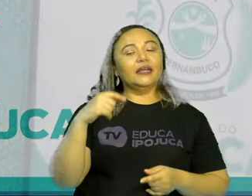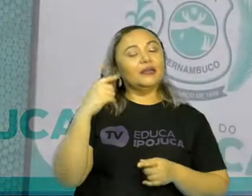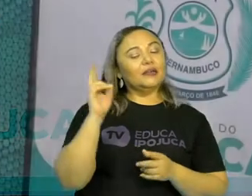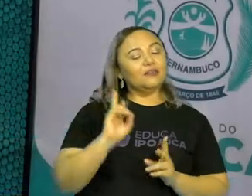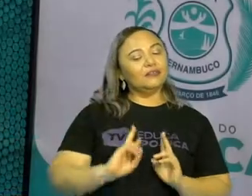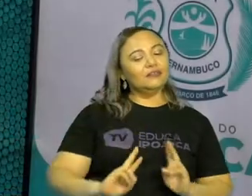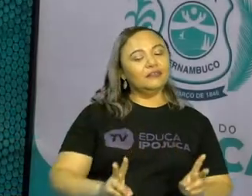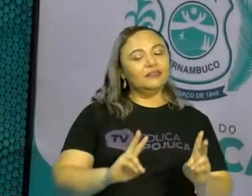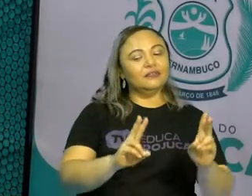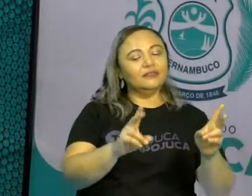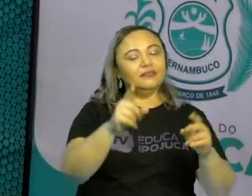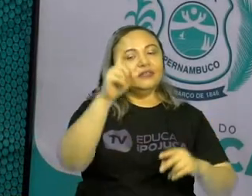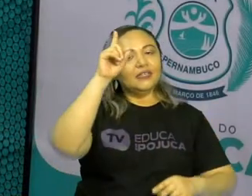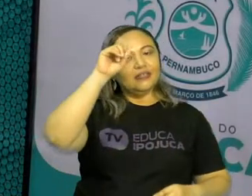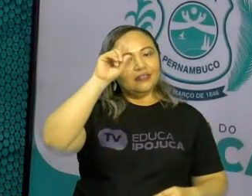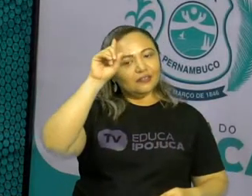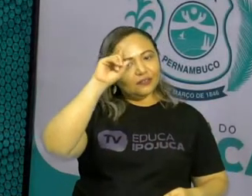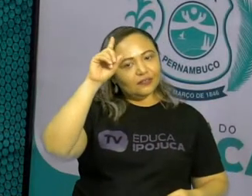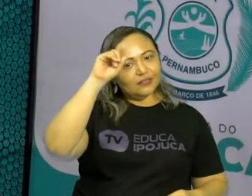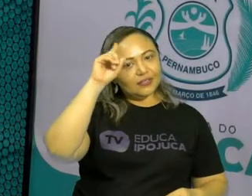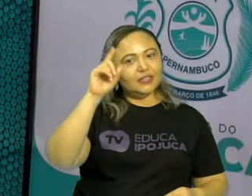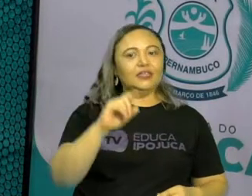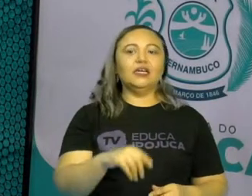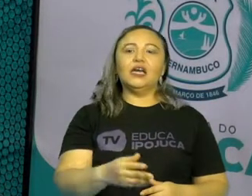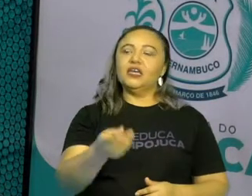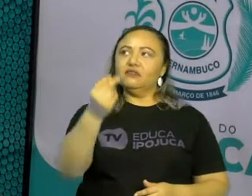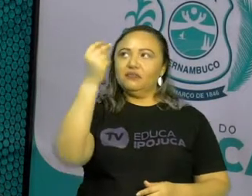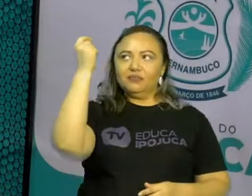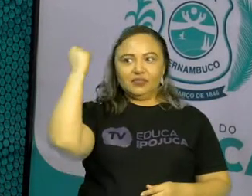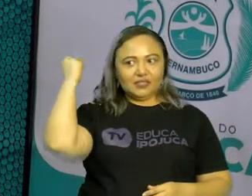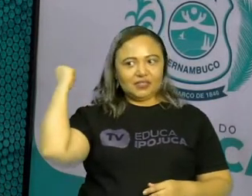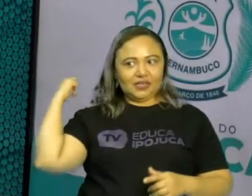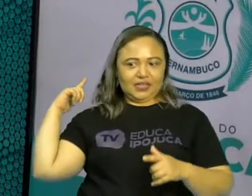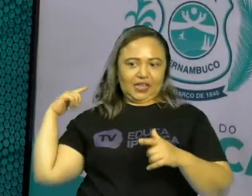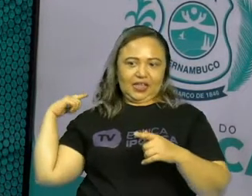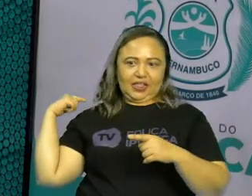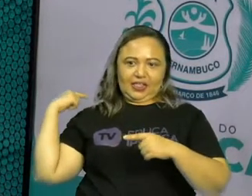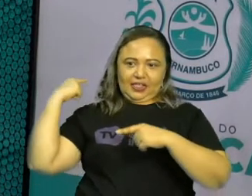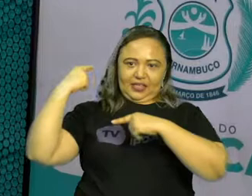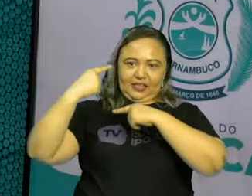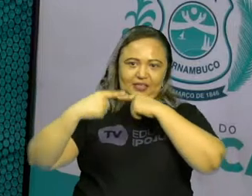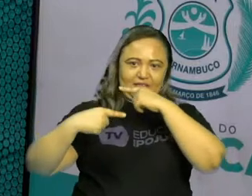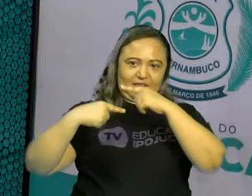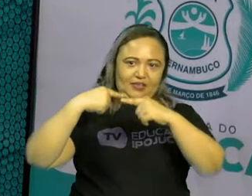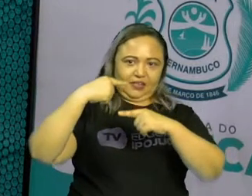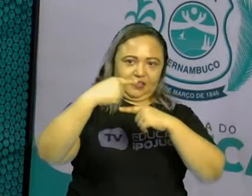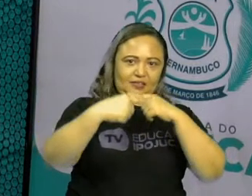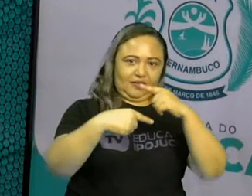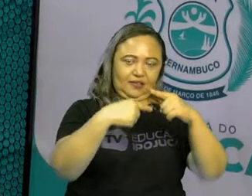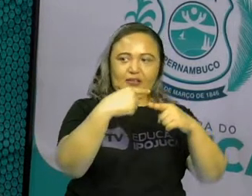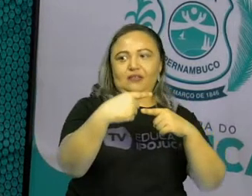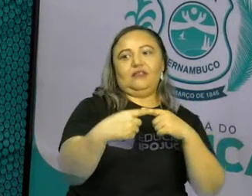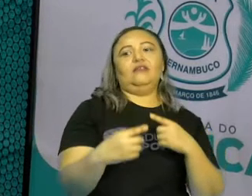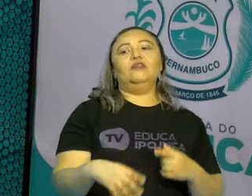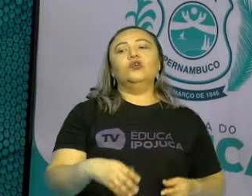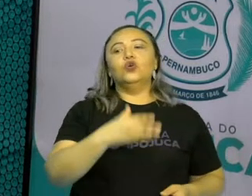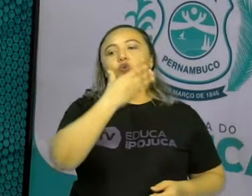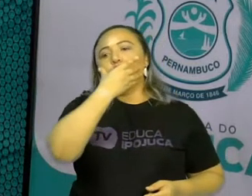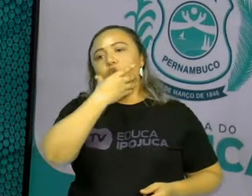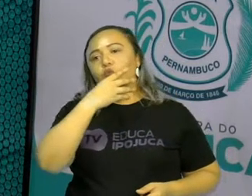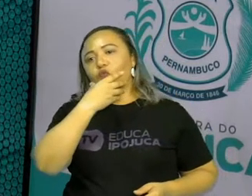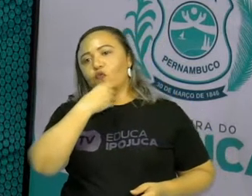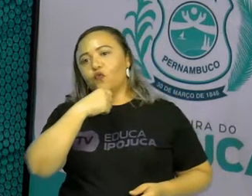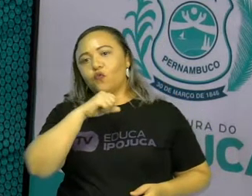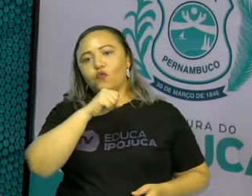no nosso dia a dia e foram passadas de geração em geração. Ou seja, os nossos